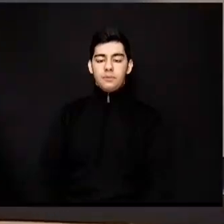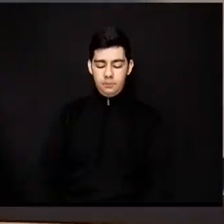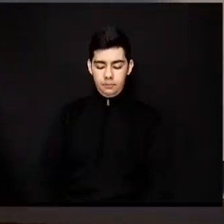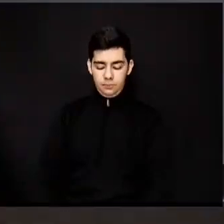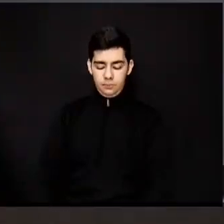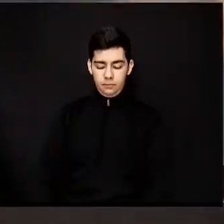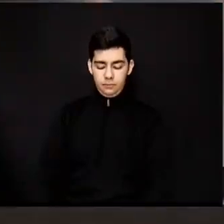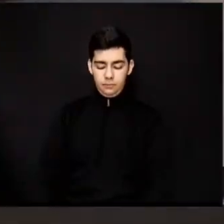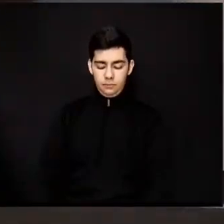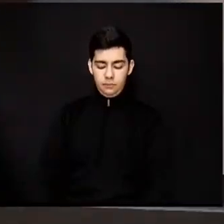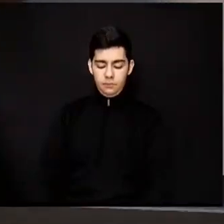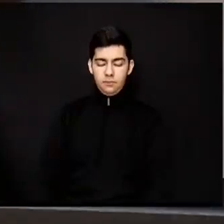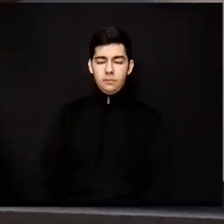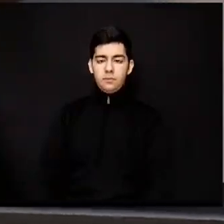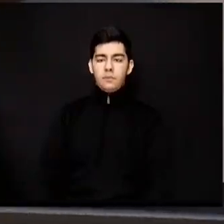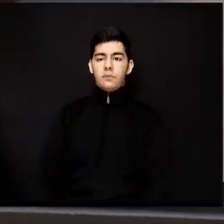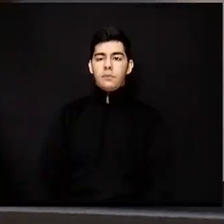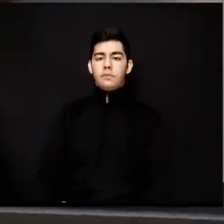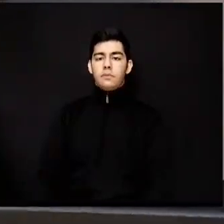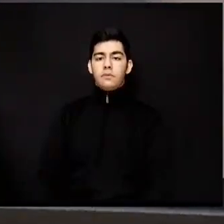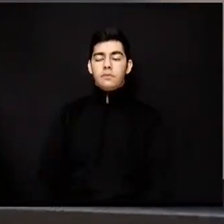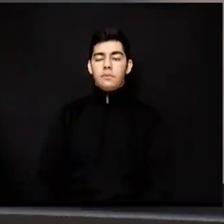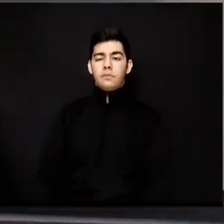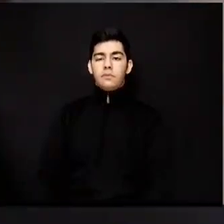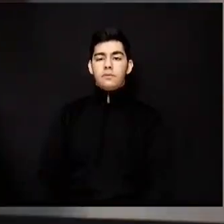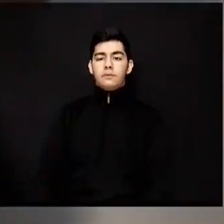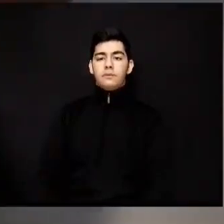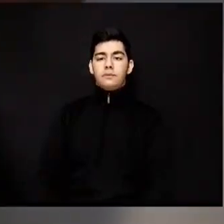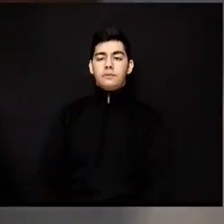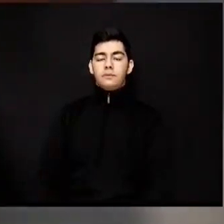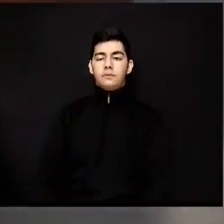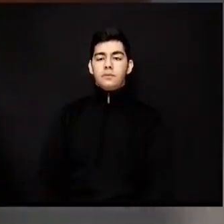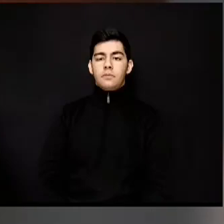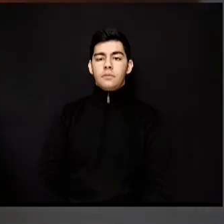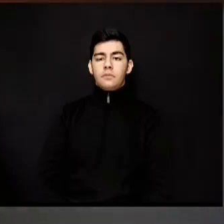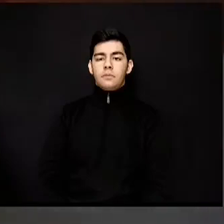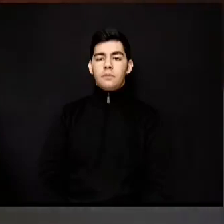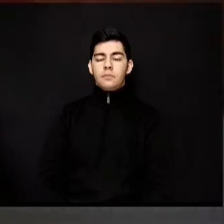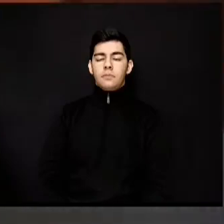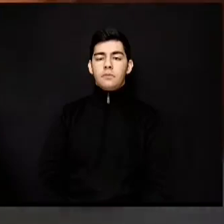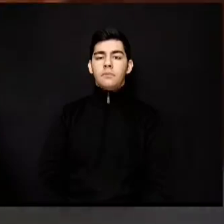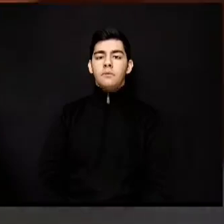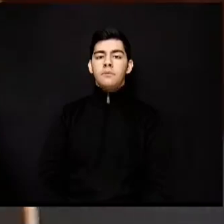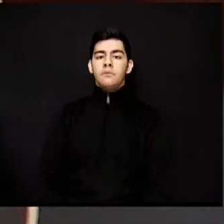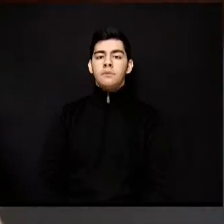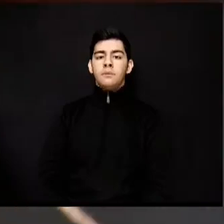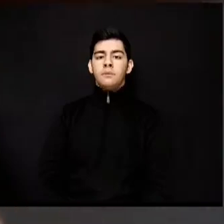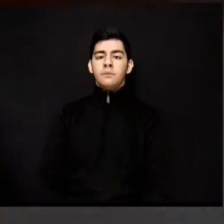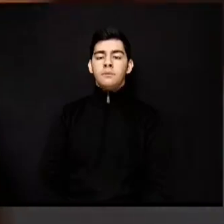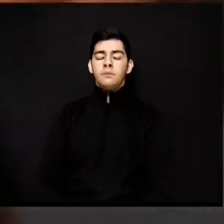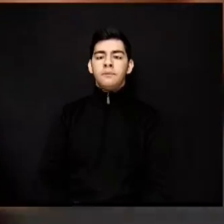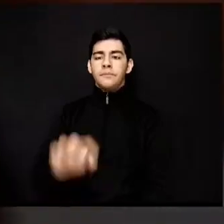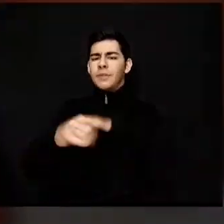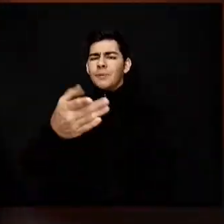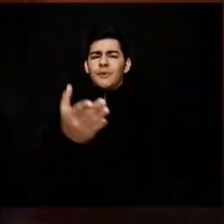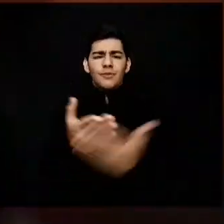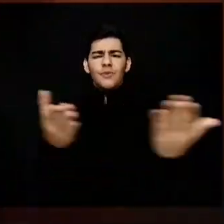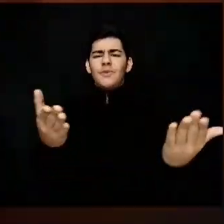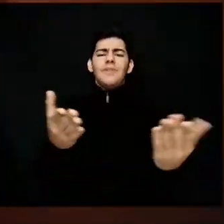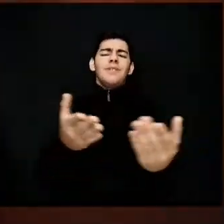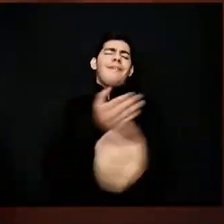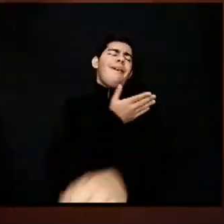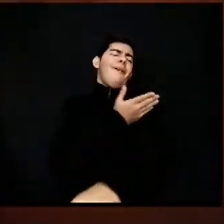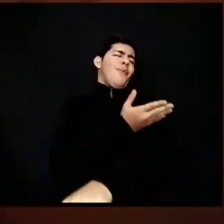É uma coisa que você pode fazer assim, tranquilo, ou sei lá, depois que você pega o jeito, você pode estar assistindo algum